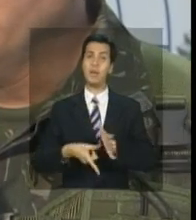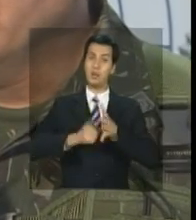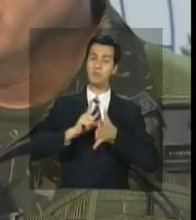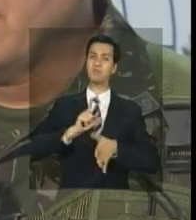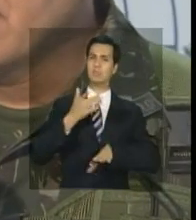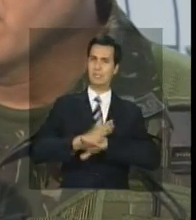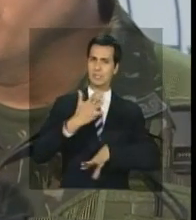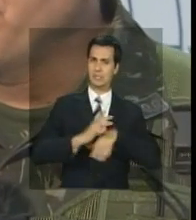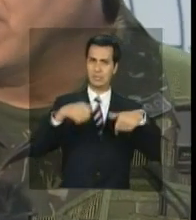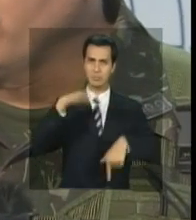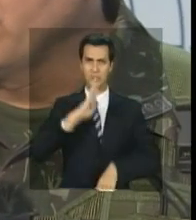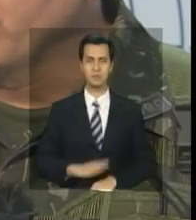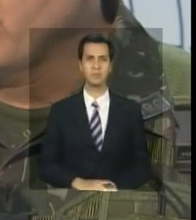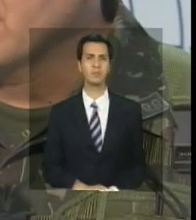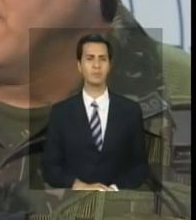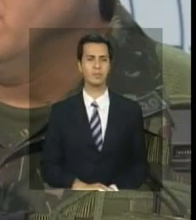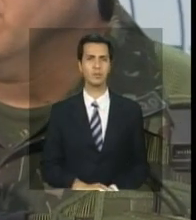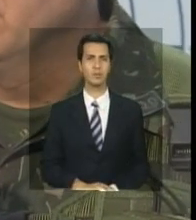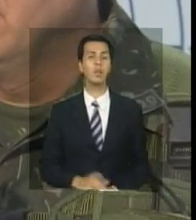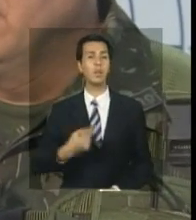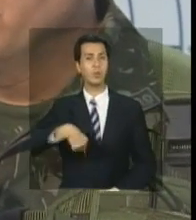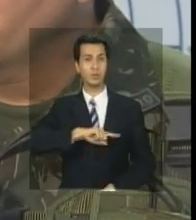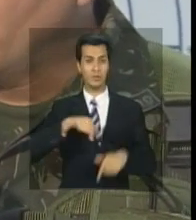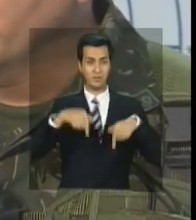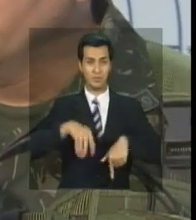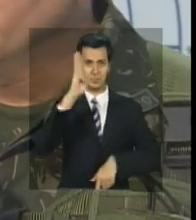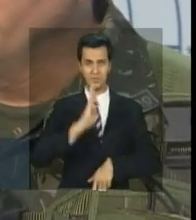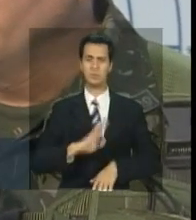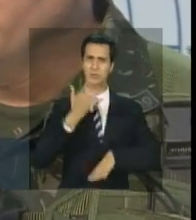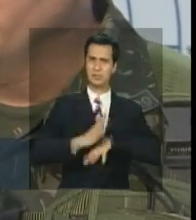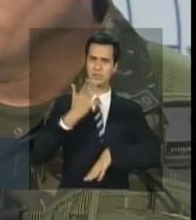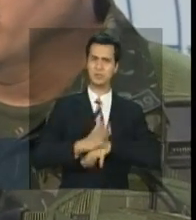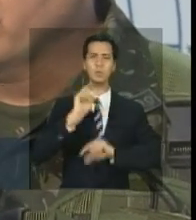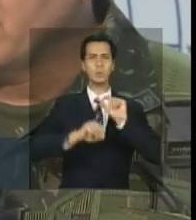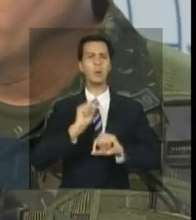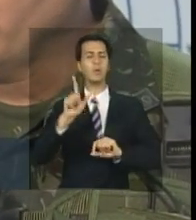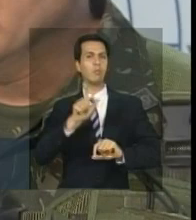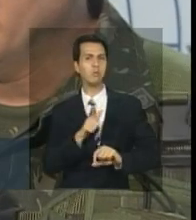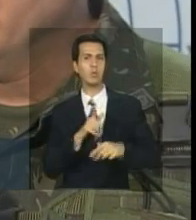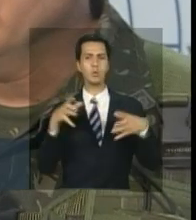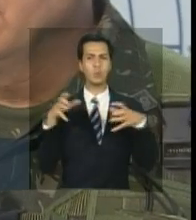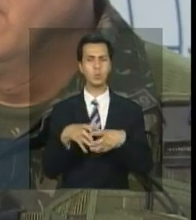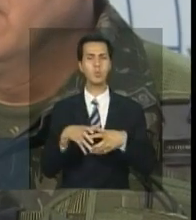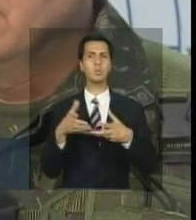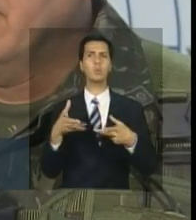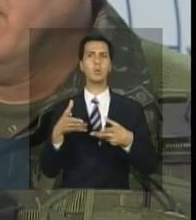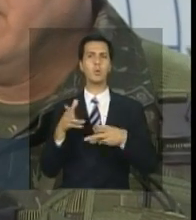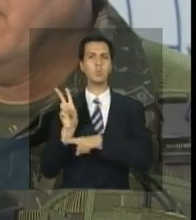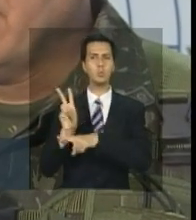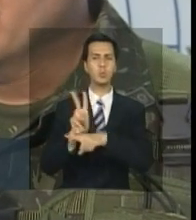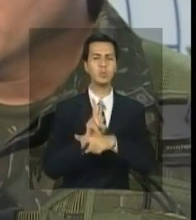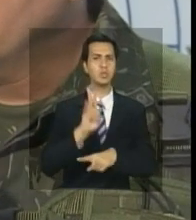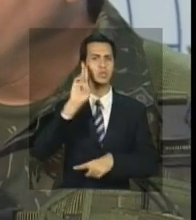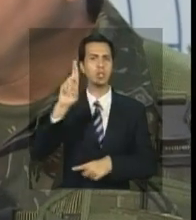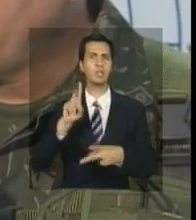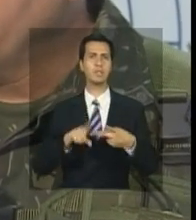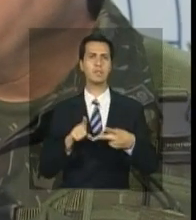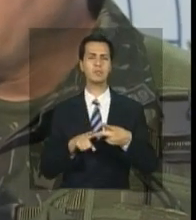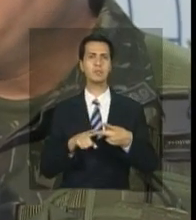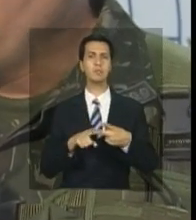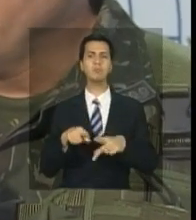constitui de realização de patrulhas motorizadas, escoltas de comboio, escoltas de autoridade, realização